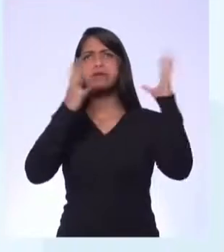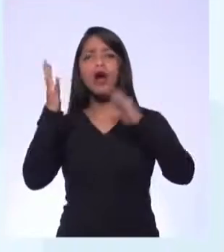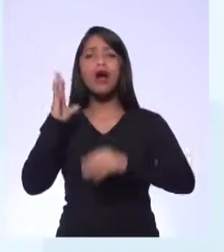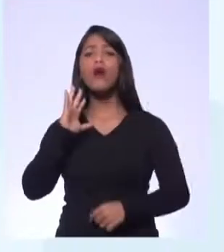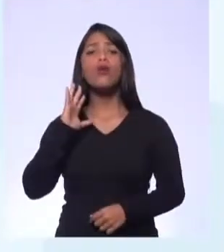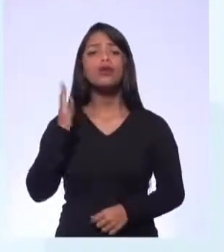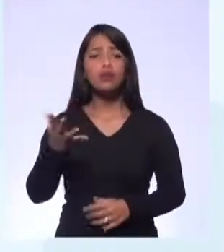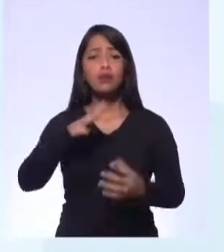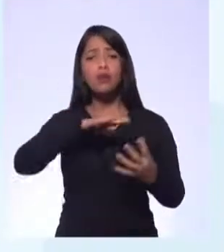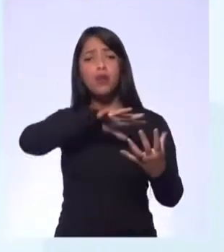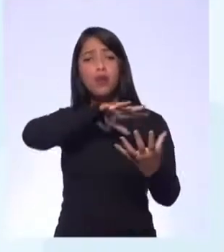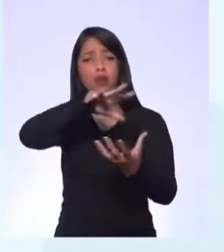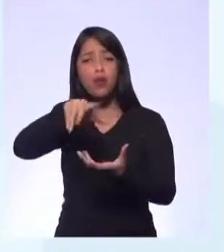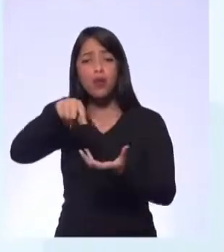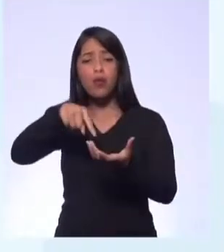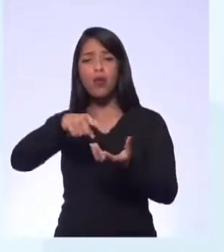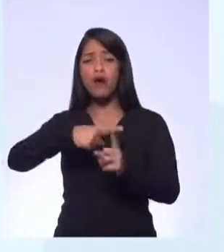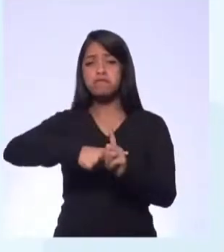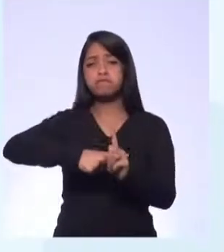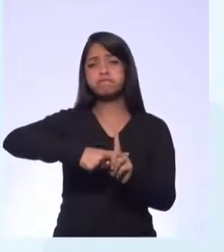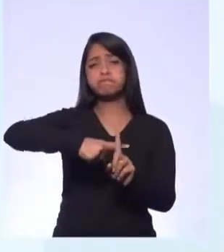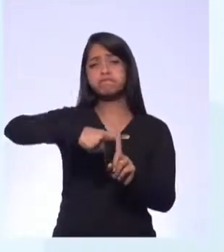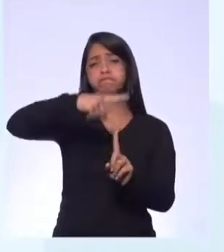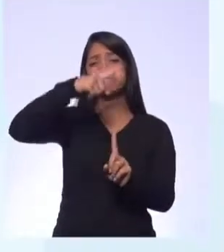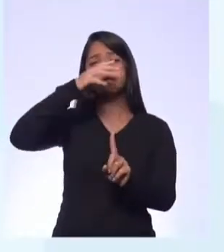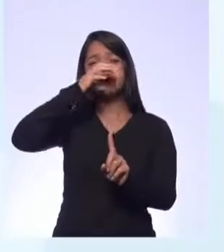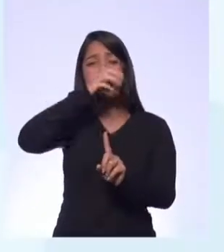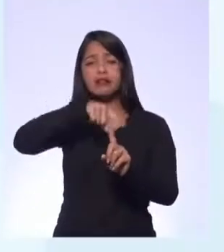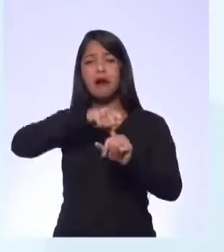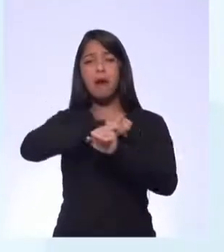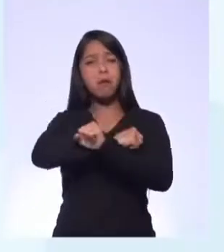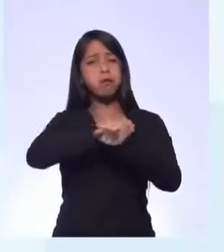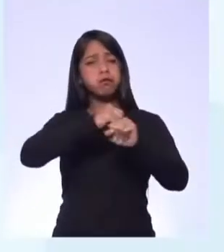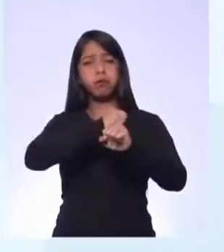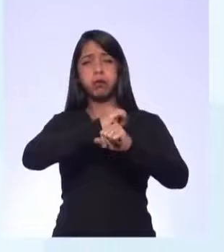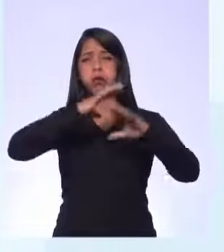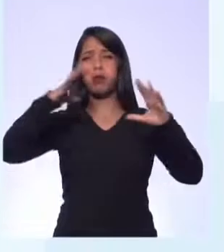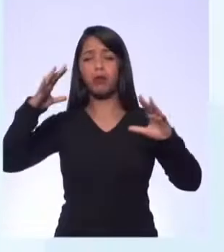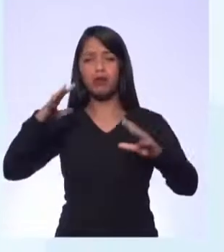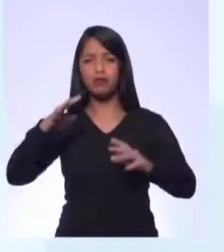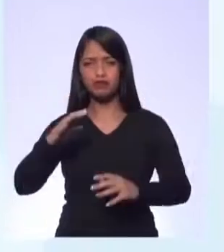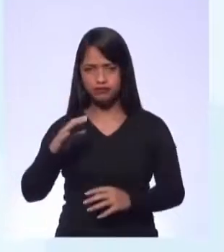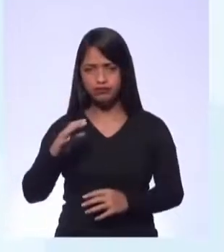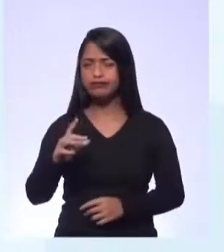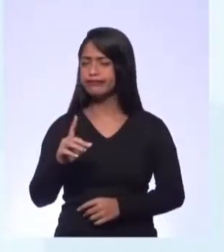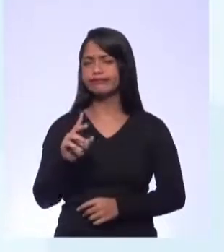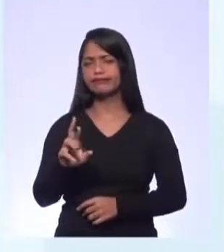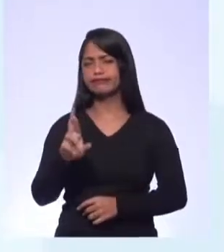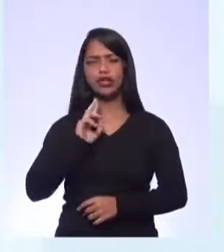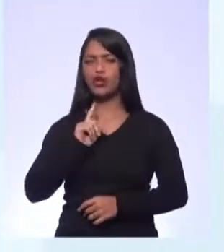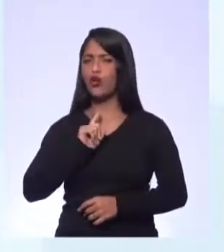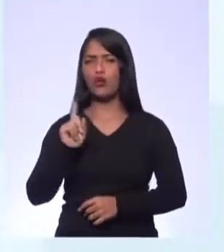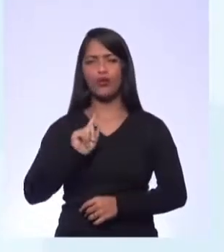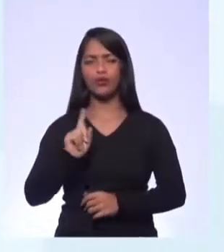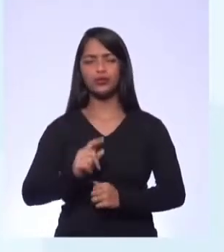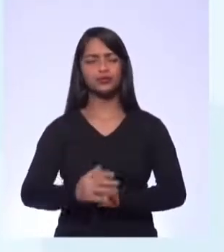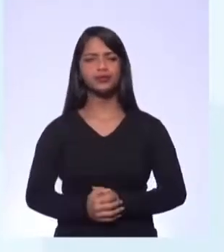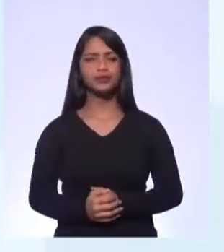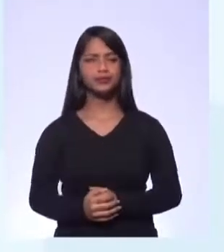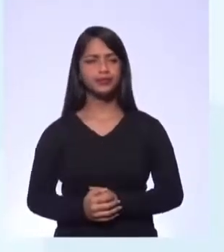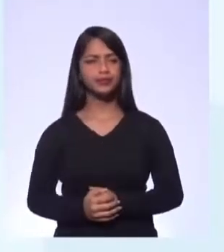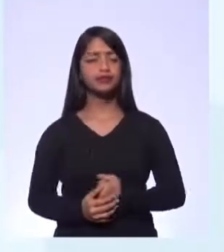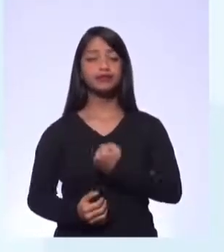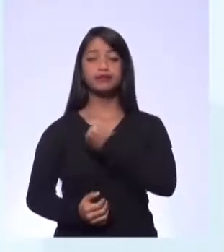fique tão quente que ele irá explodir? No, it can't. Não, não pode. Can climate change extinguish all